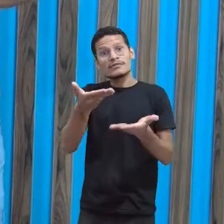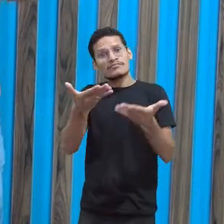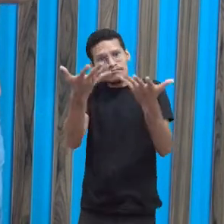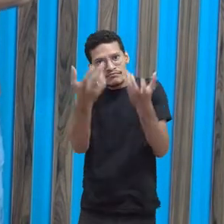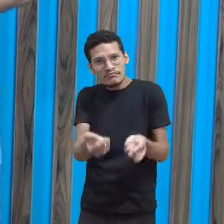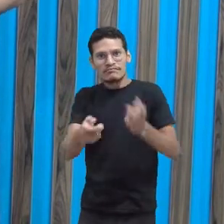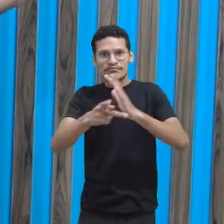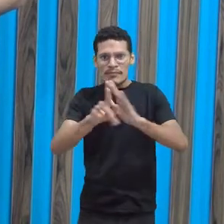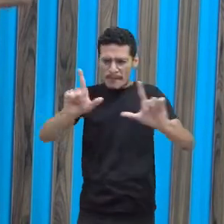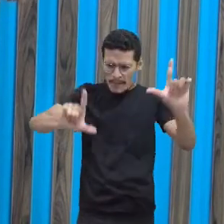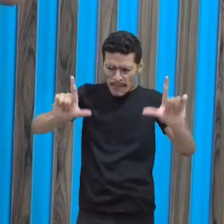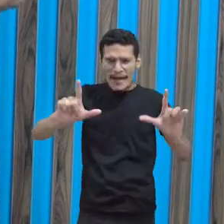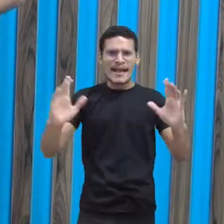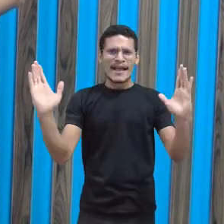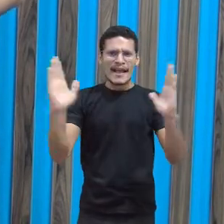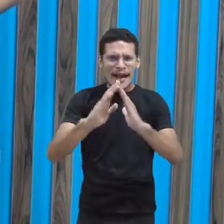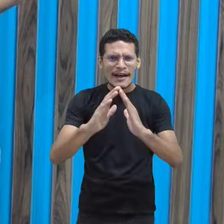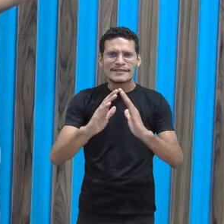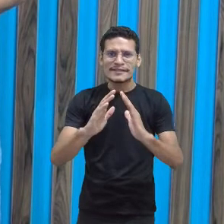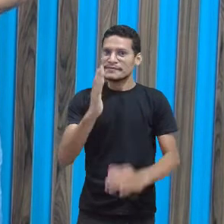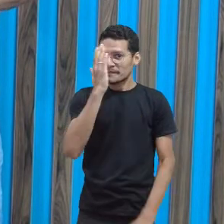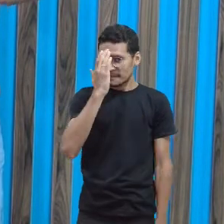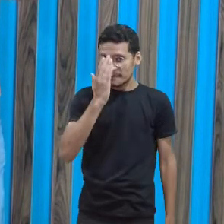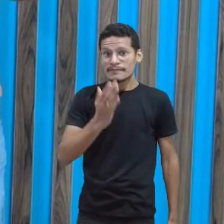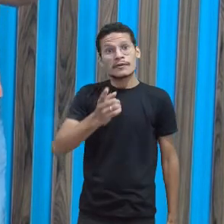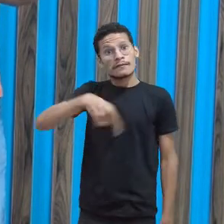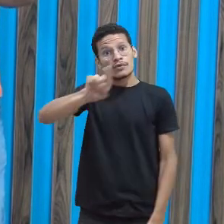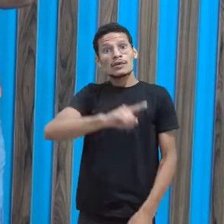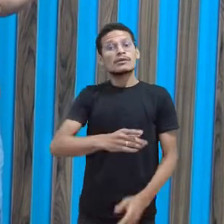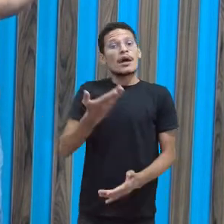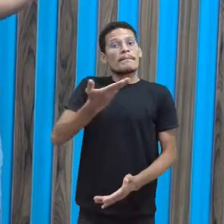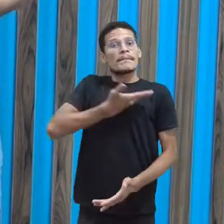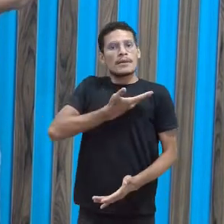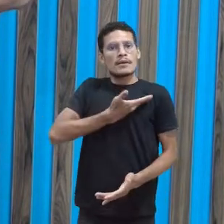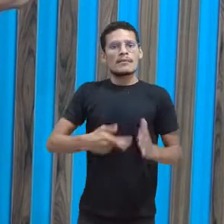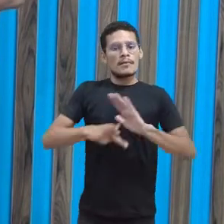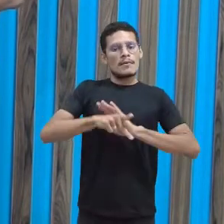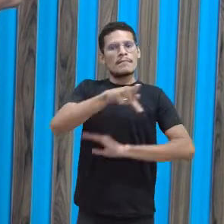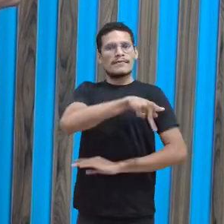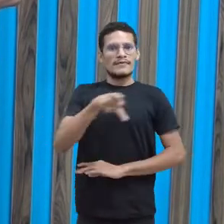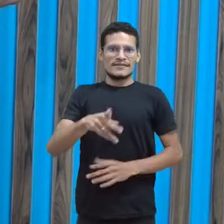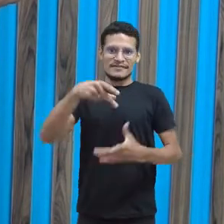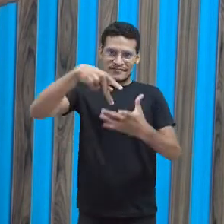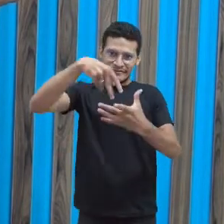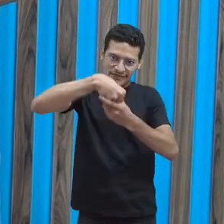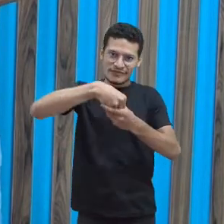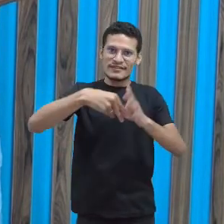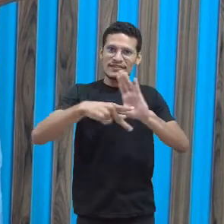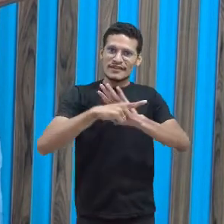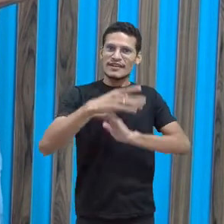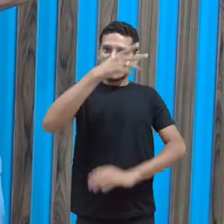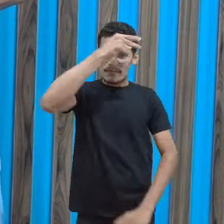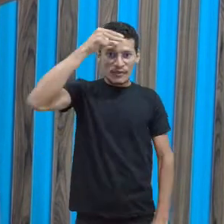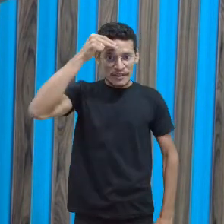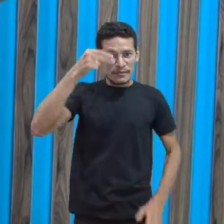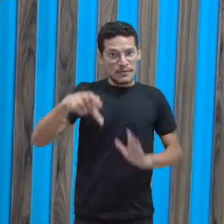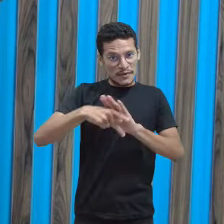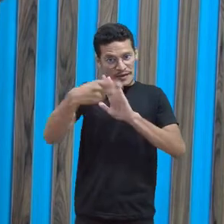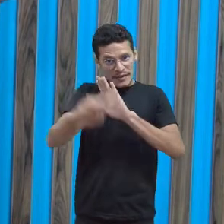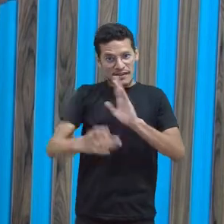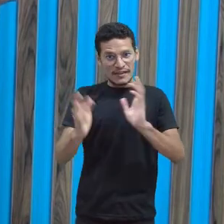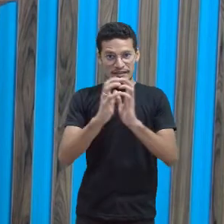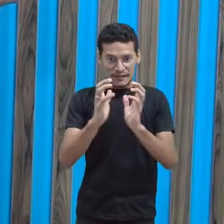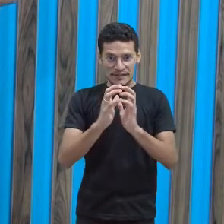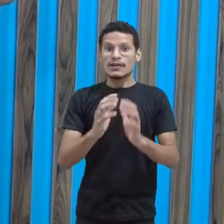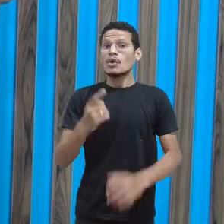suas casas, seus aparelhos, os nossos colegas professores e professoras da Rede Municipal do Recife. E também cumprimentar aqui o